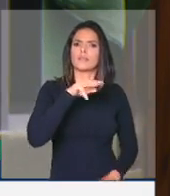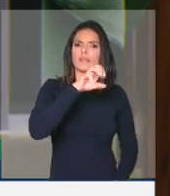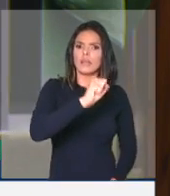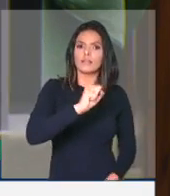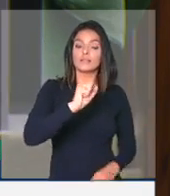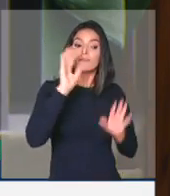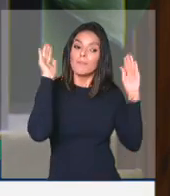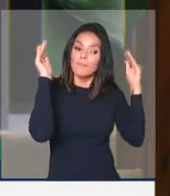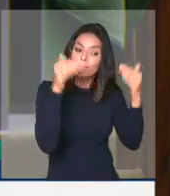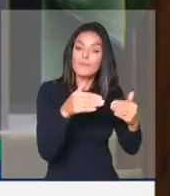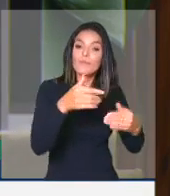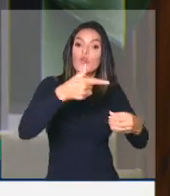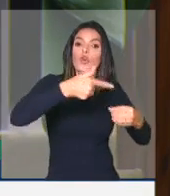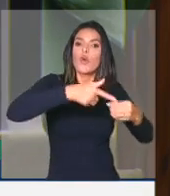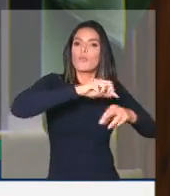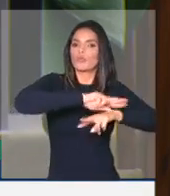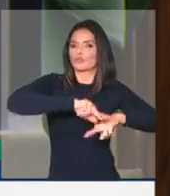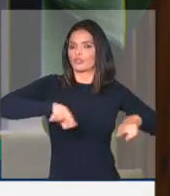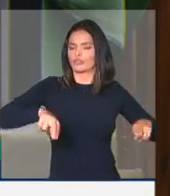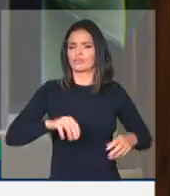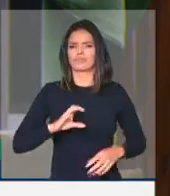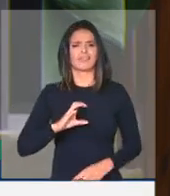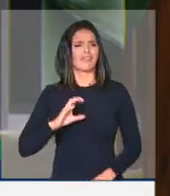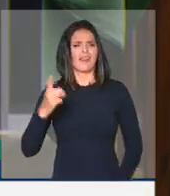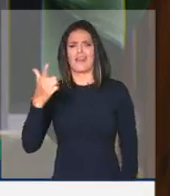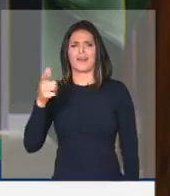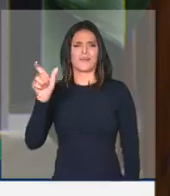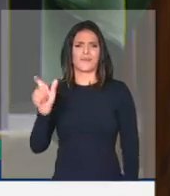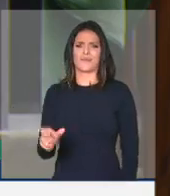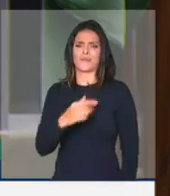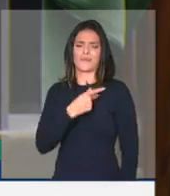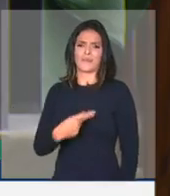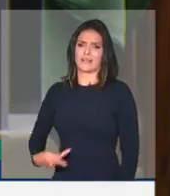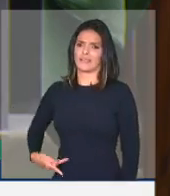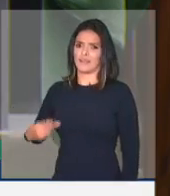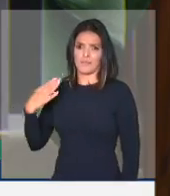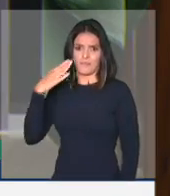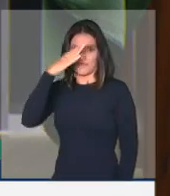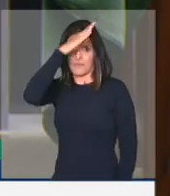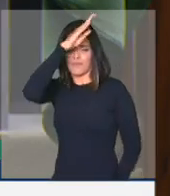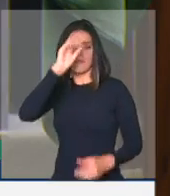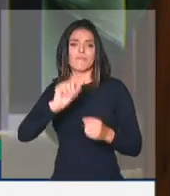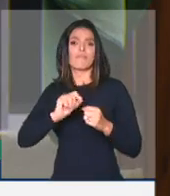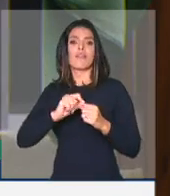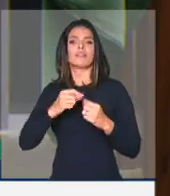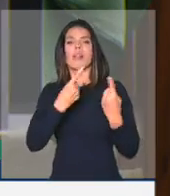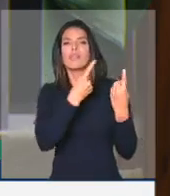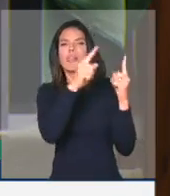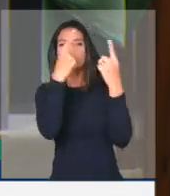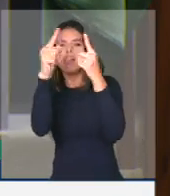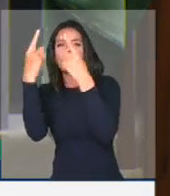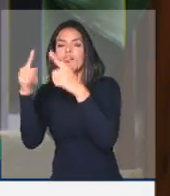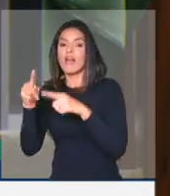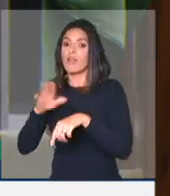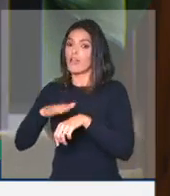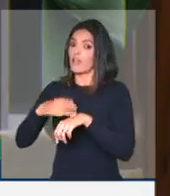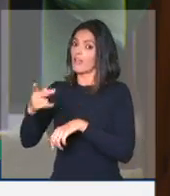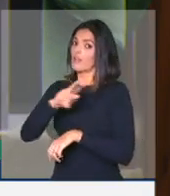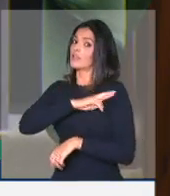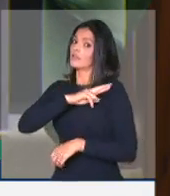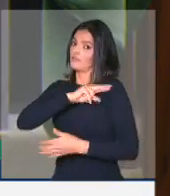combustíveis. É lógico que o governo fez isso, o presidente da República fez isso até de maneira